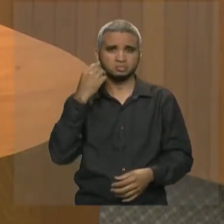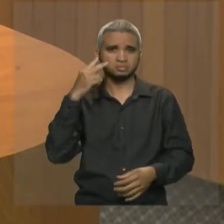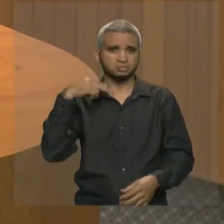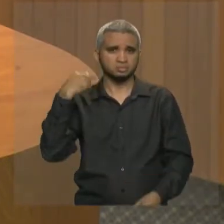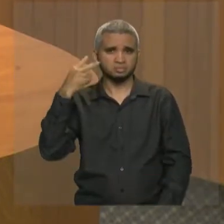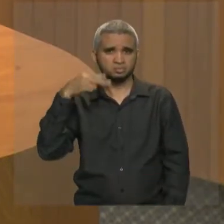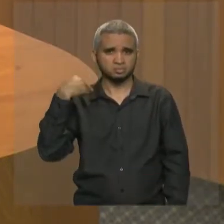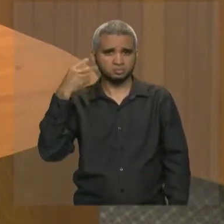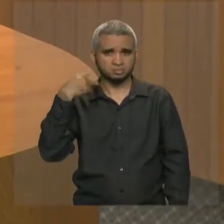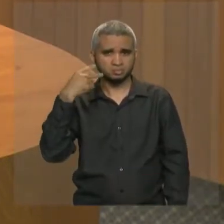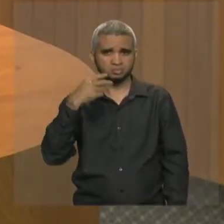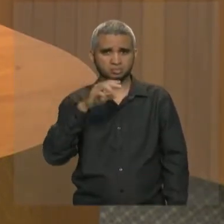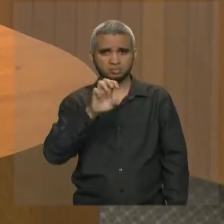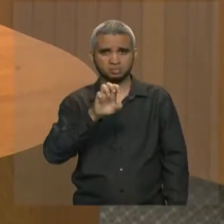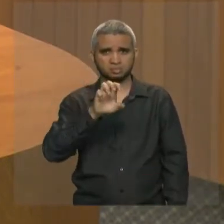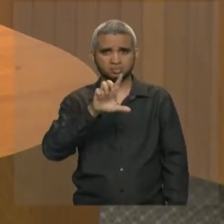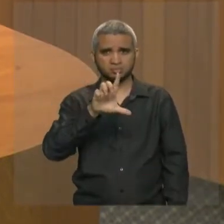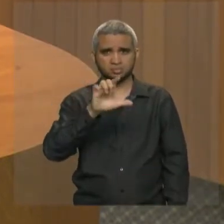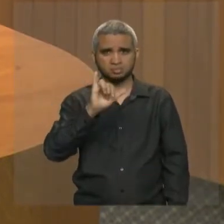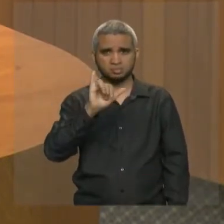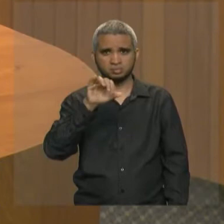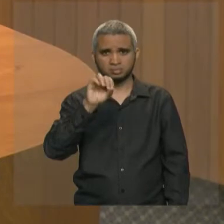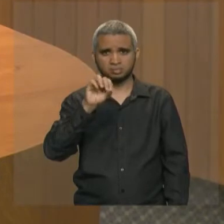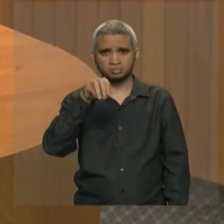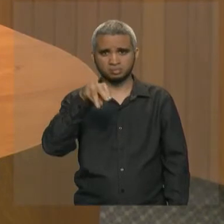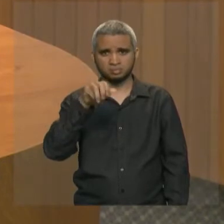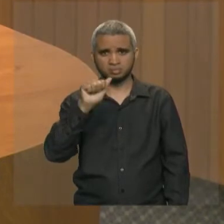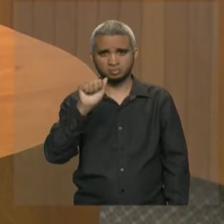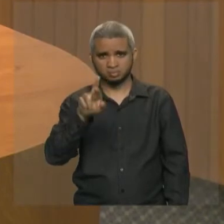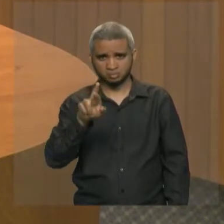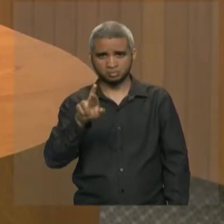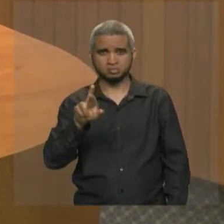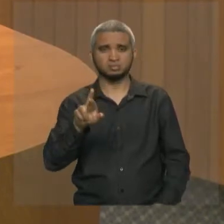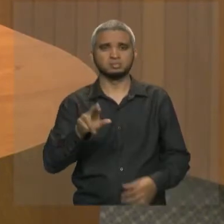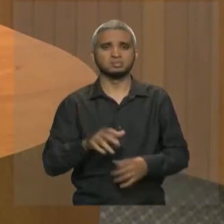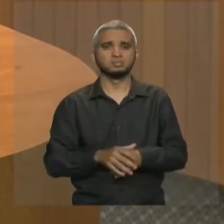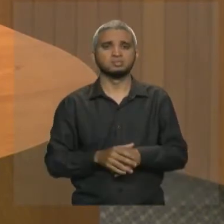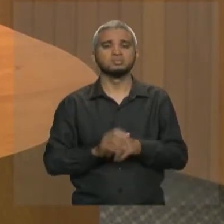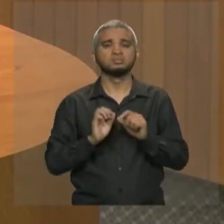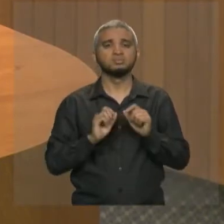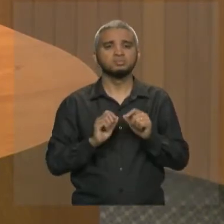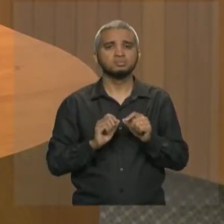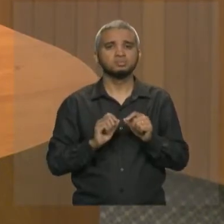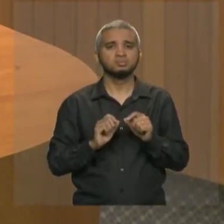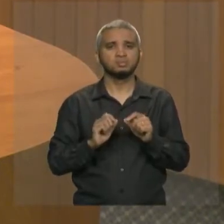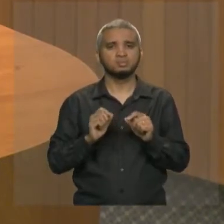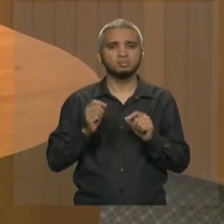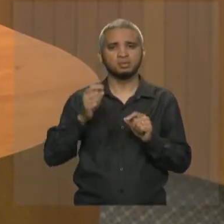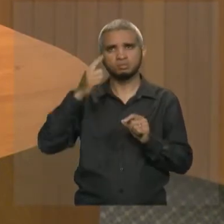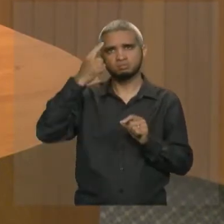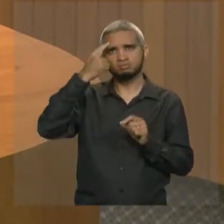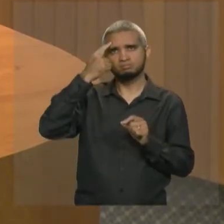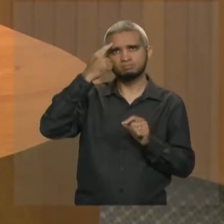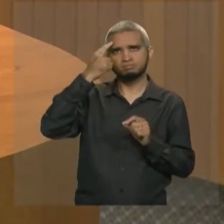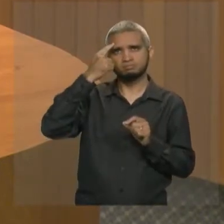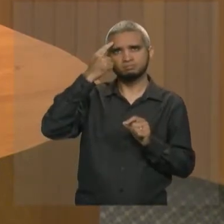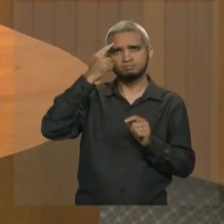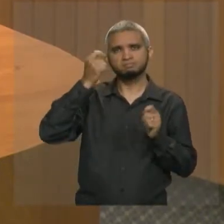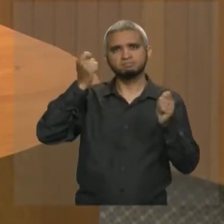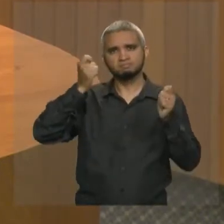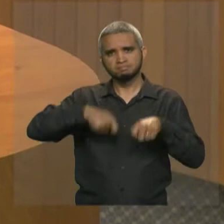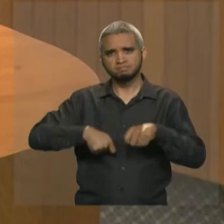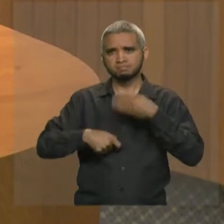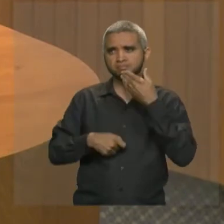tomou a iniciativa, com vários vereadores, de pleitear essa unidade ao